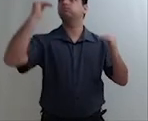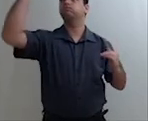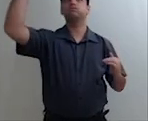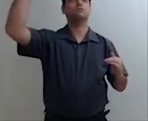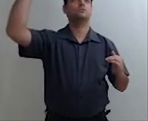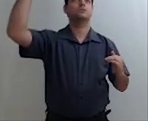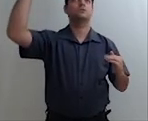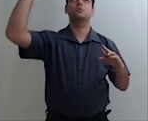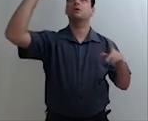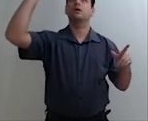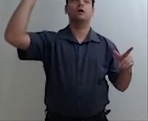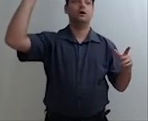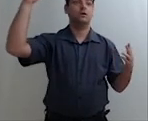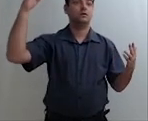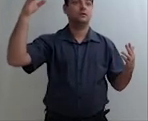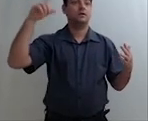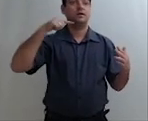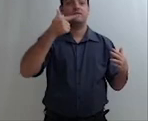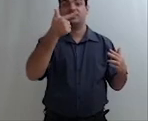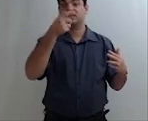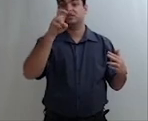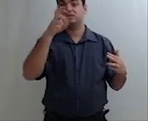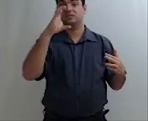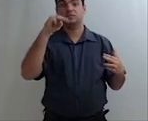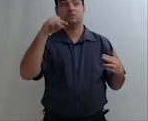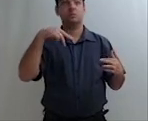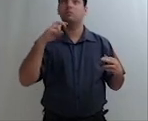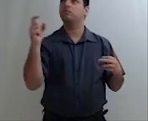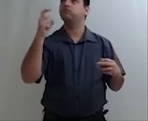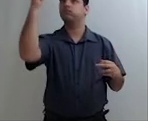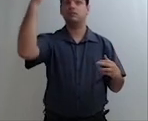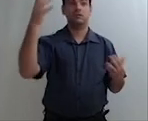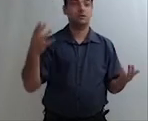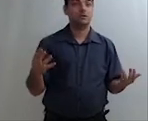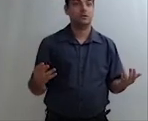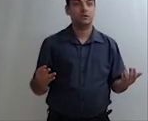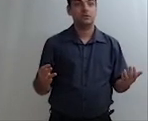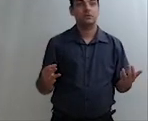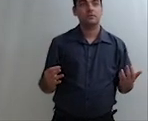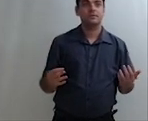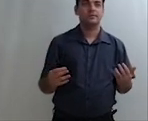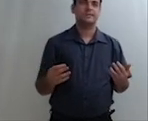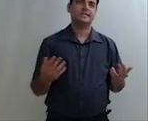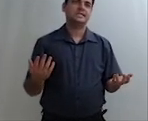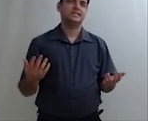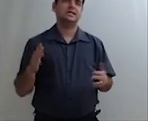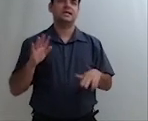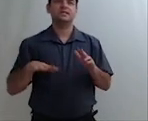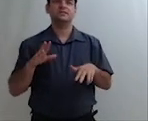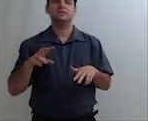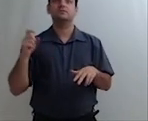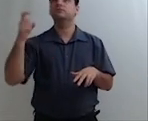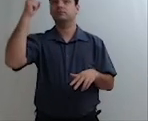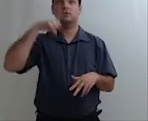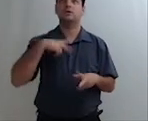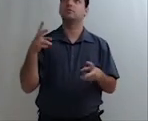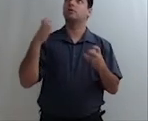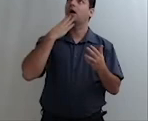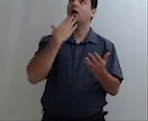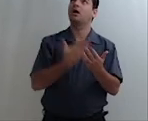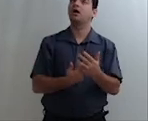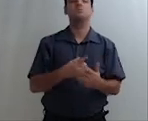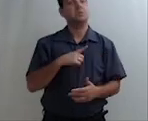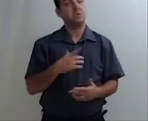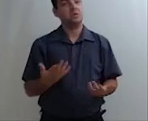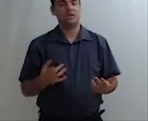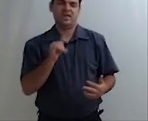diferença né são 25 cm e uma pessoa com tal altura chama muita atenção né então é só